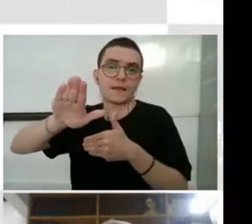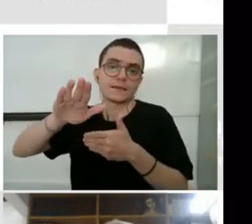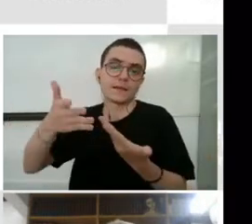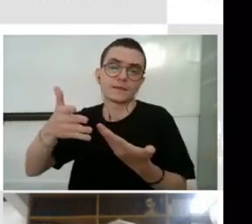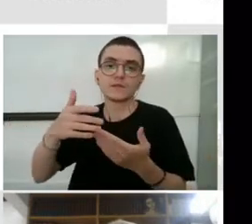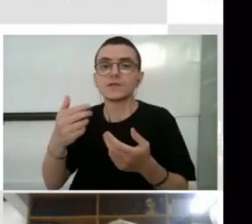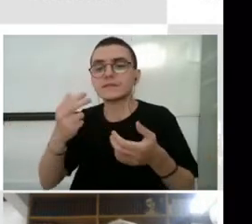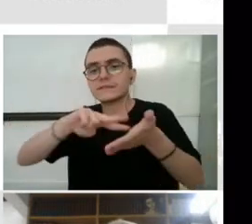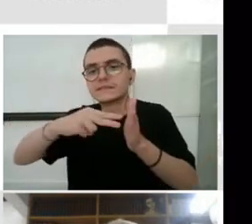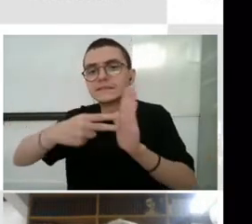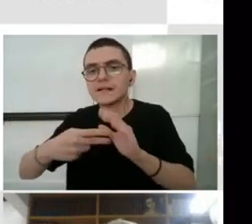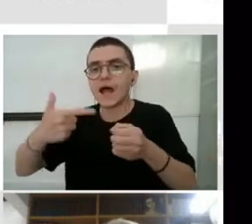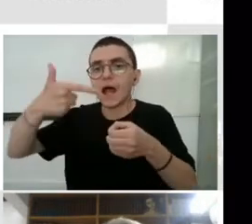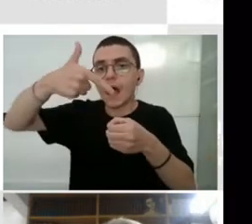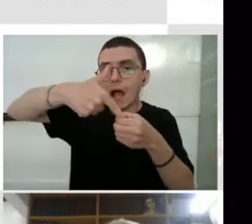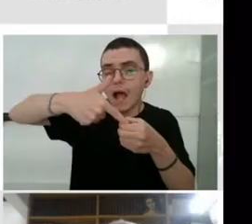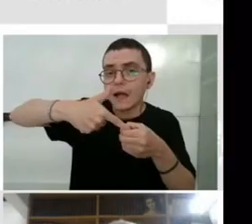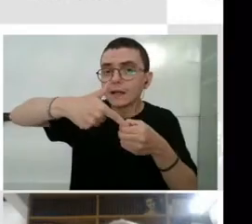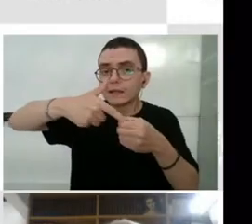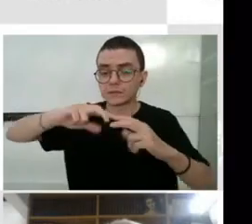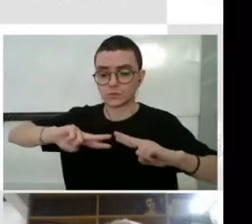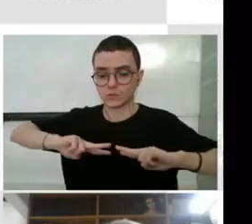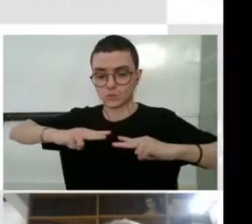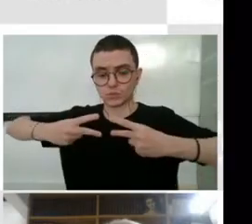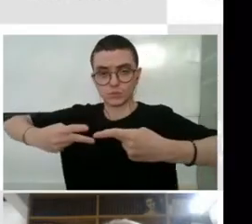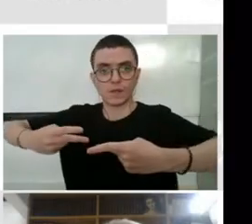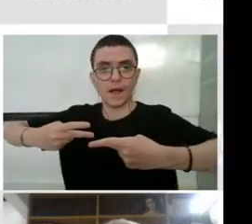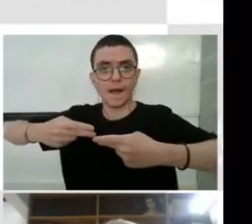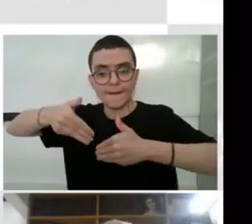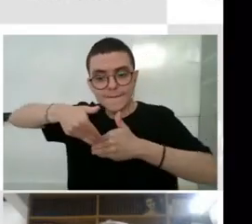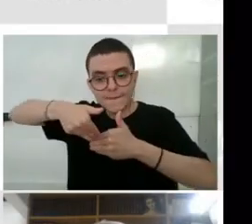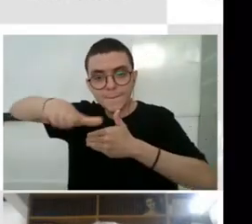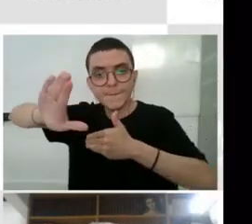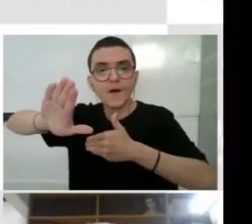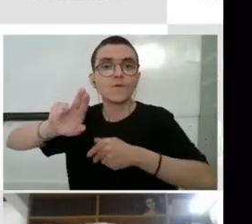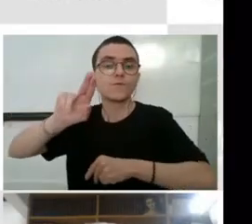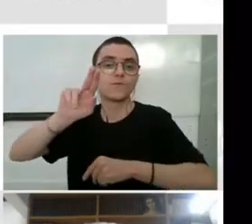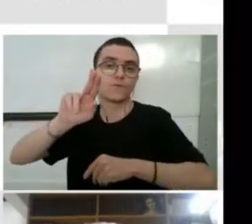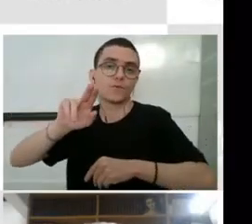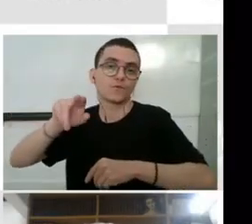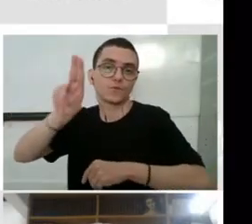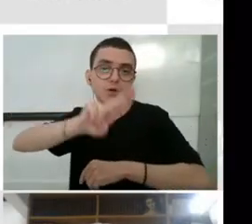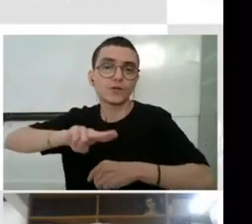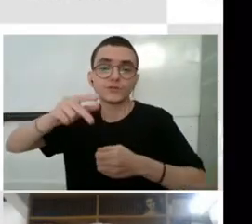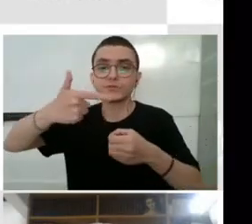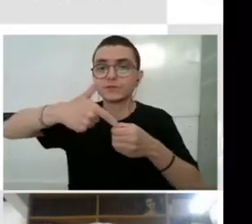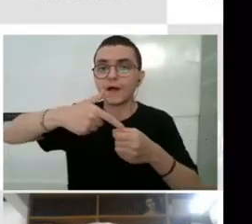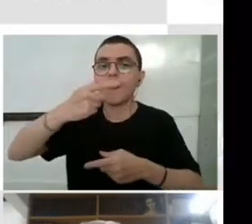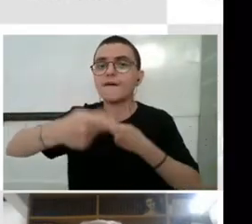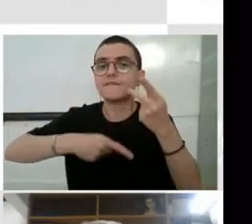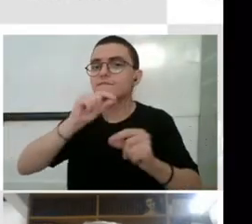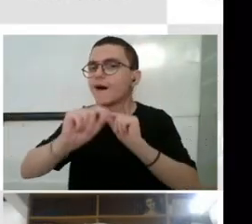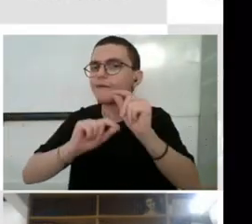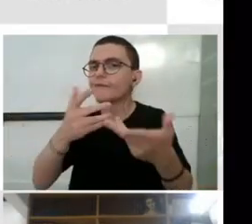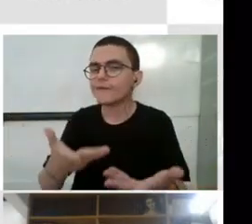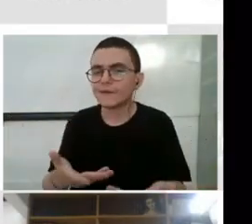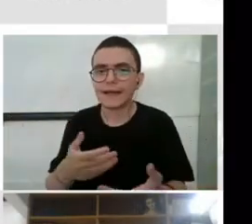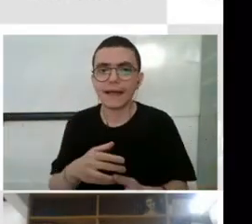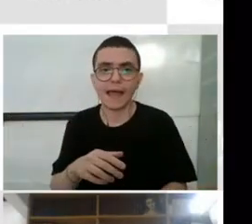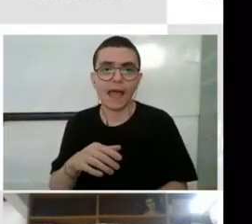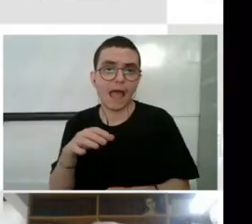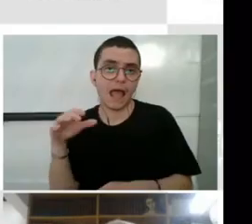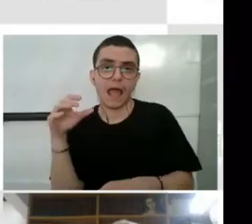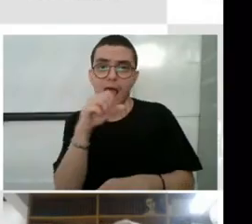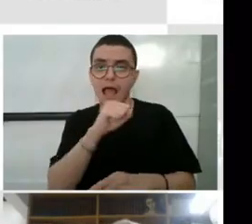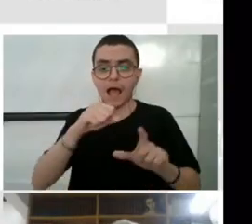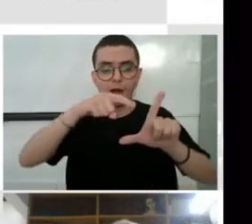abastecendo, né, uma transição para fora dos fósseis, né? E o que eles dizem? Eles dizem há um rápido declínio do consumo de